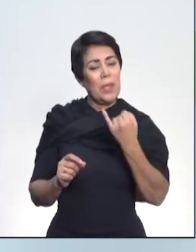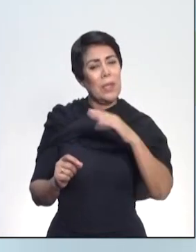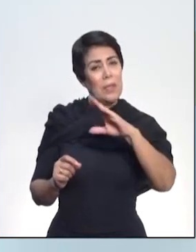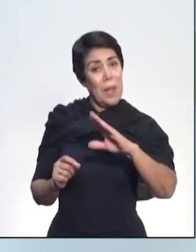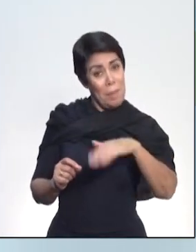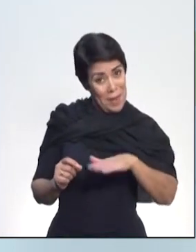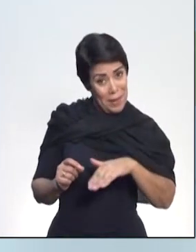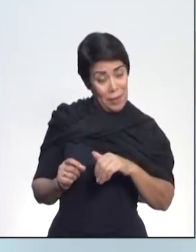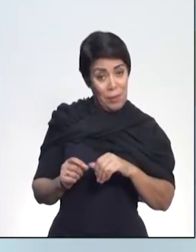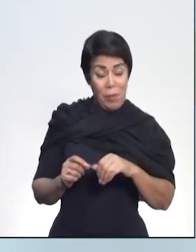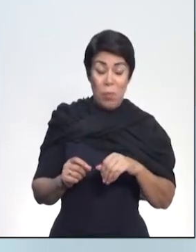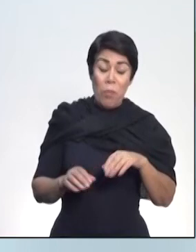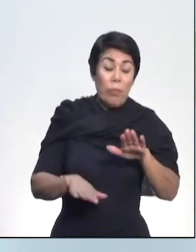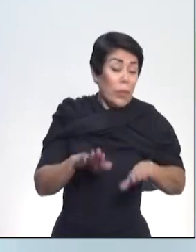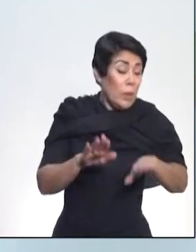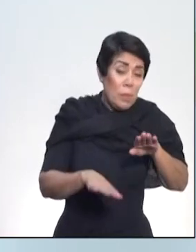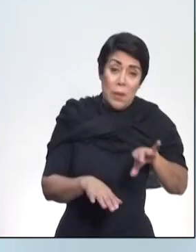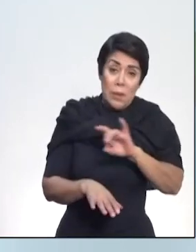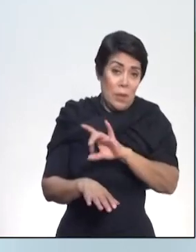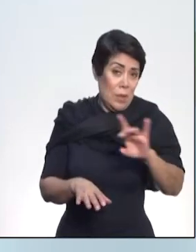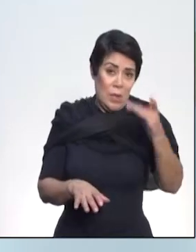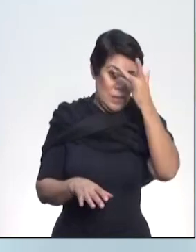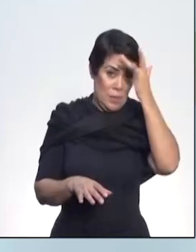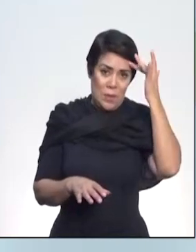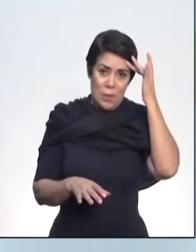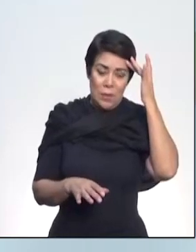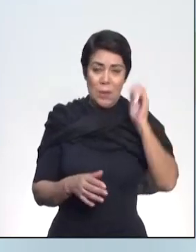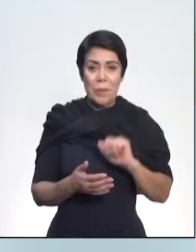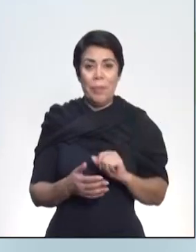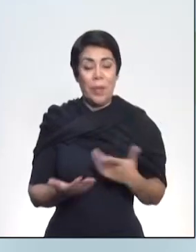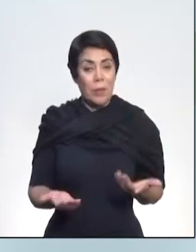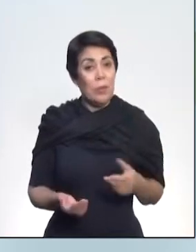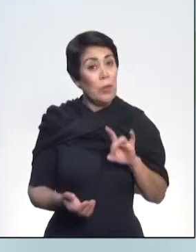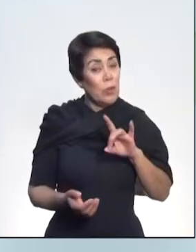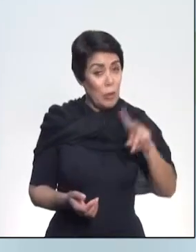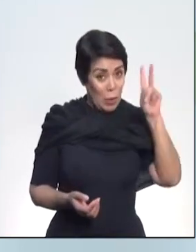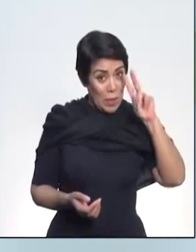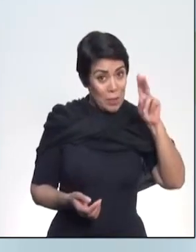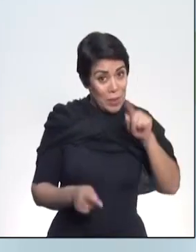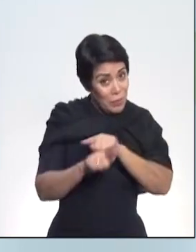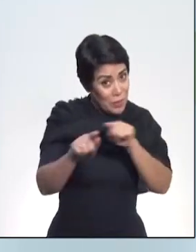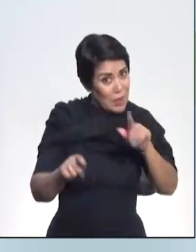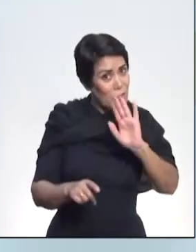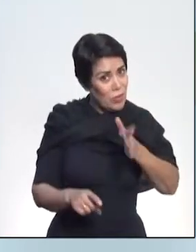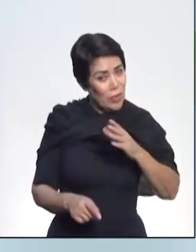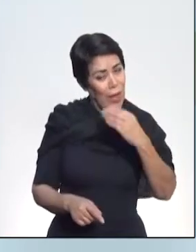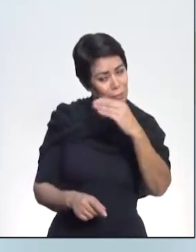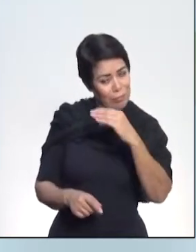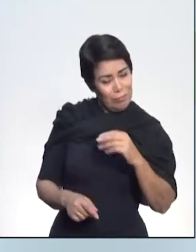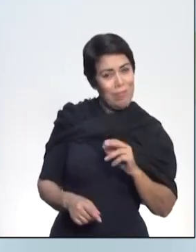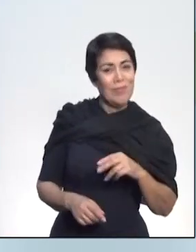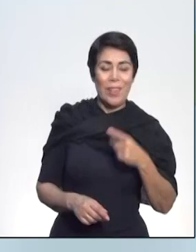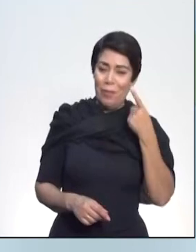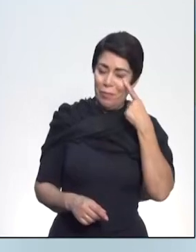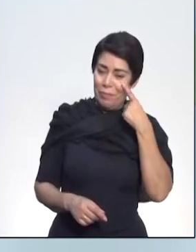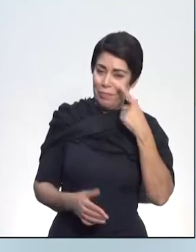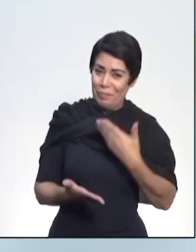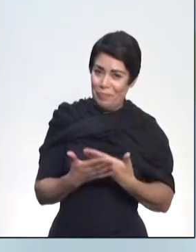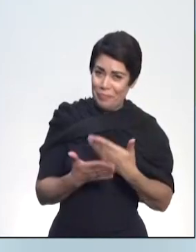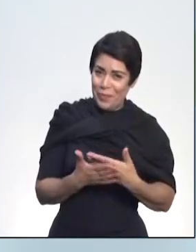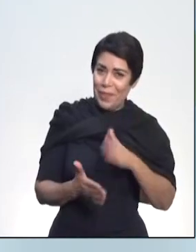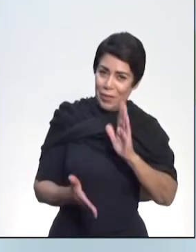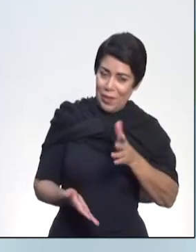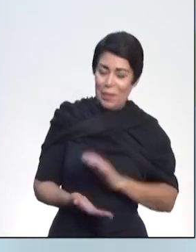varia de uma pessoa para outra. Só retomando aquilo que vocês já viram. Um outro ponto que também vocês